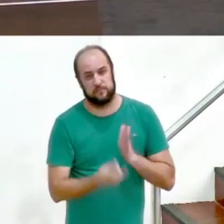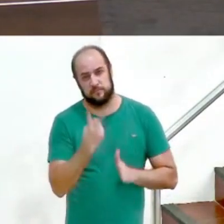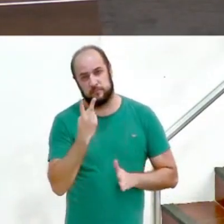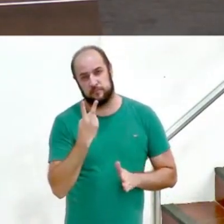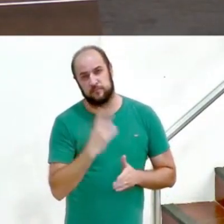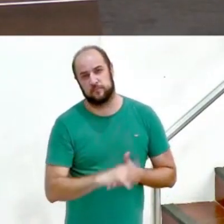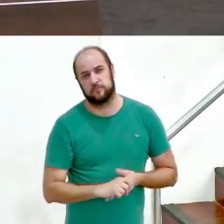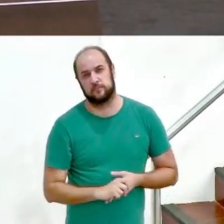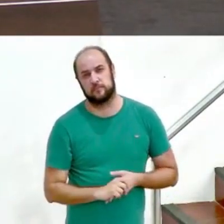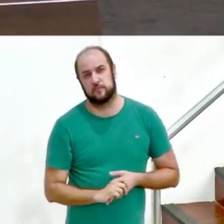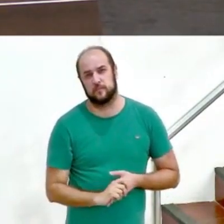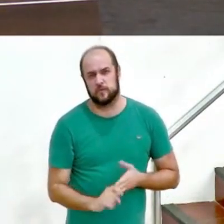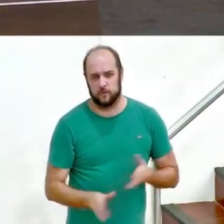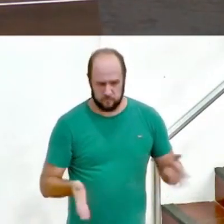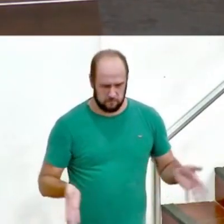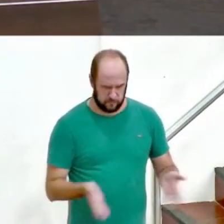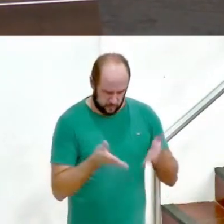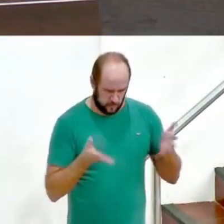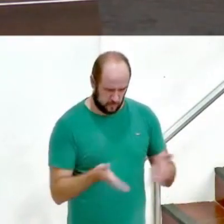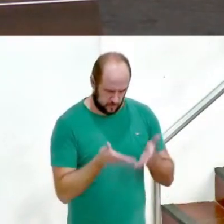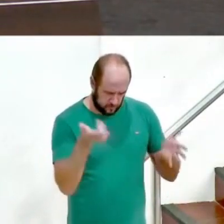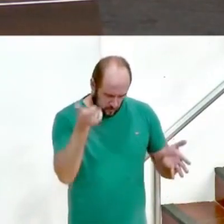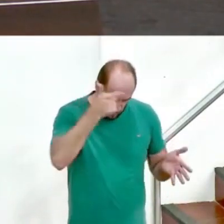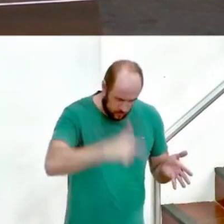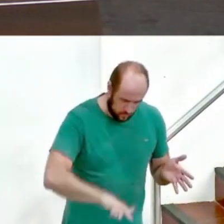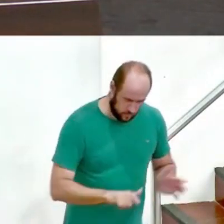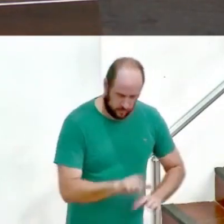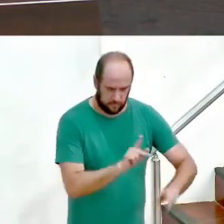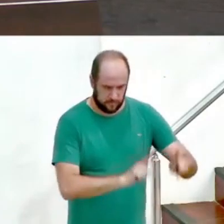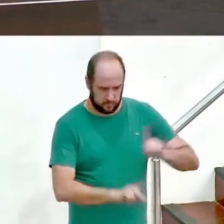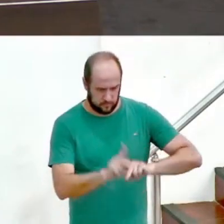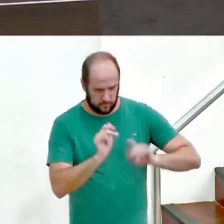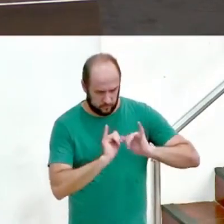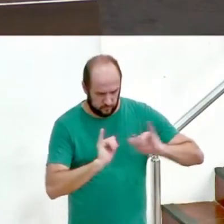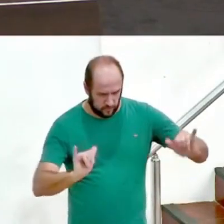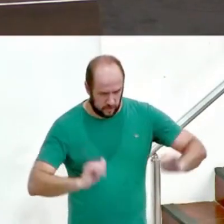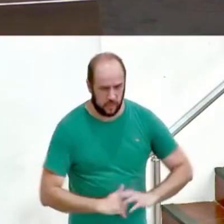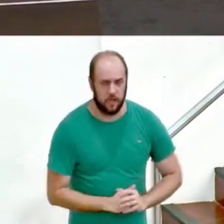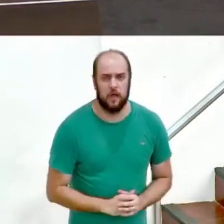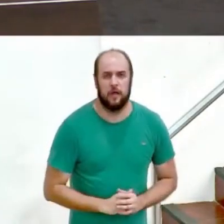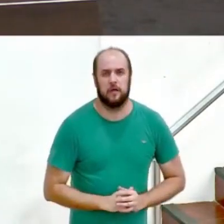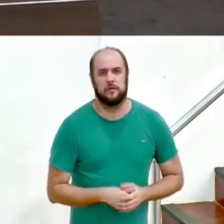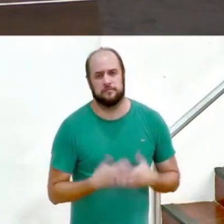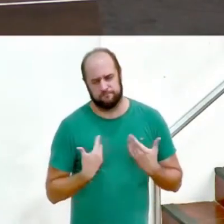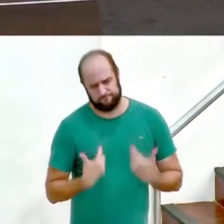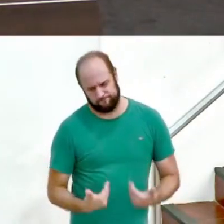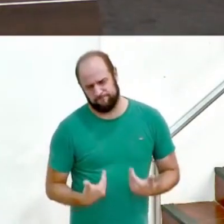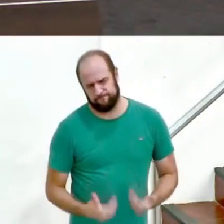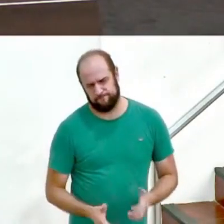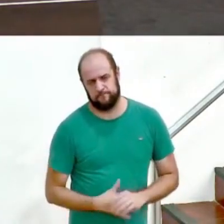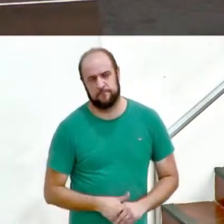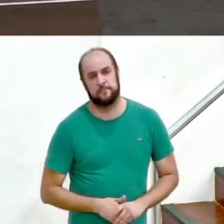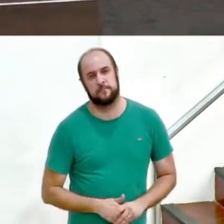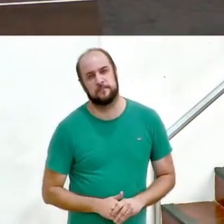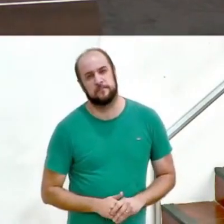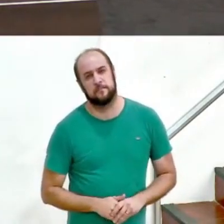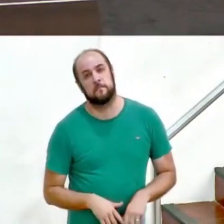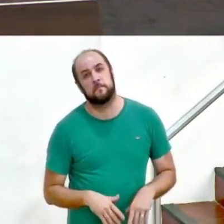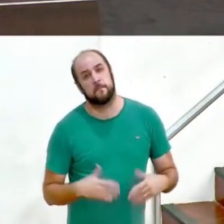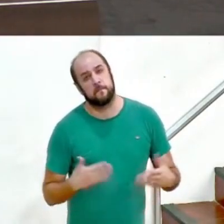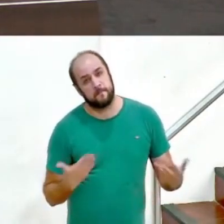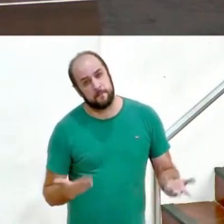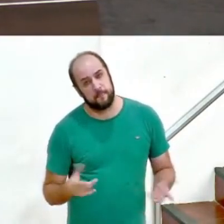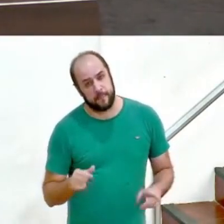uma palavra de encorajamento é lançada novamente ao povo depois deles se desanimarem. E aí, no